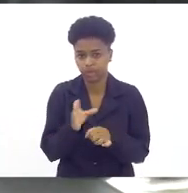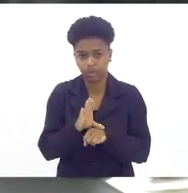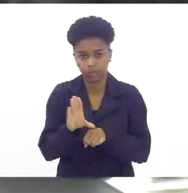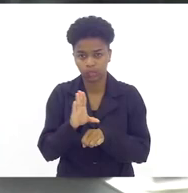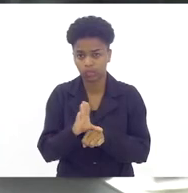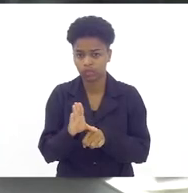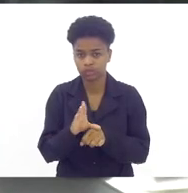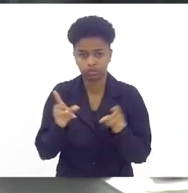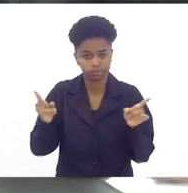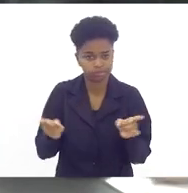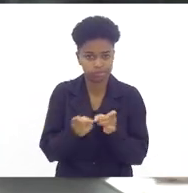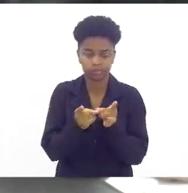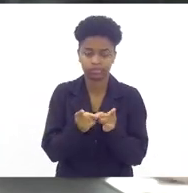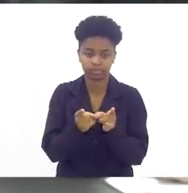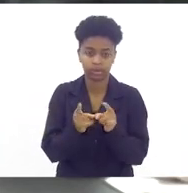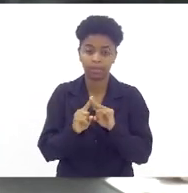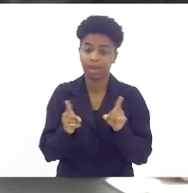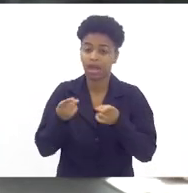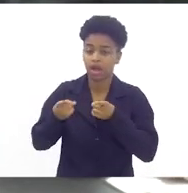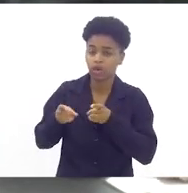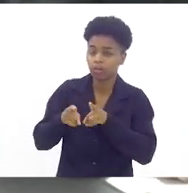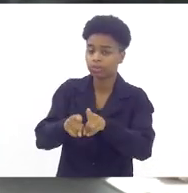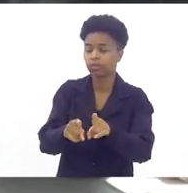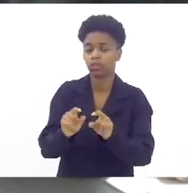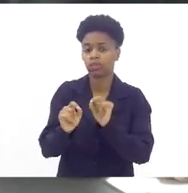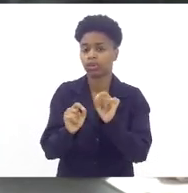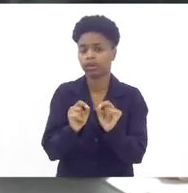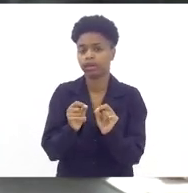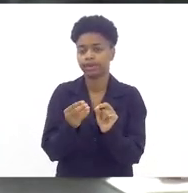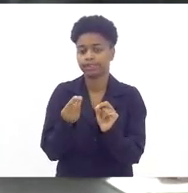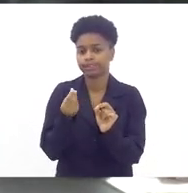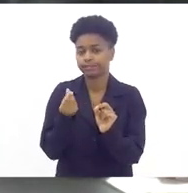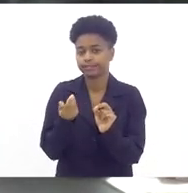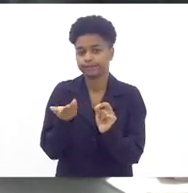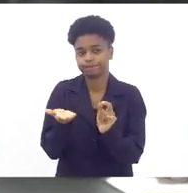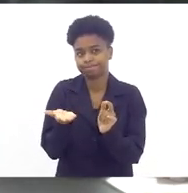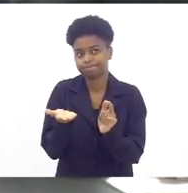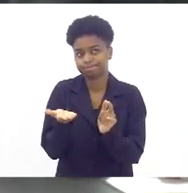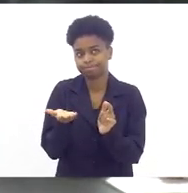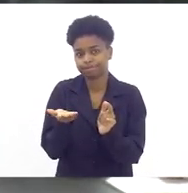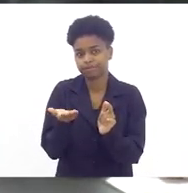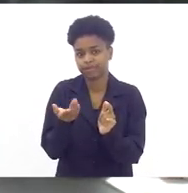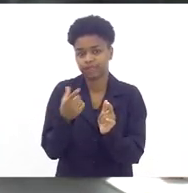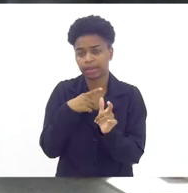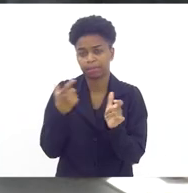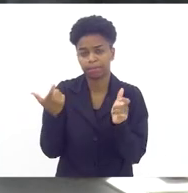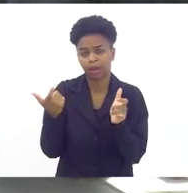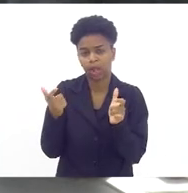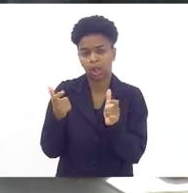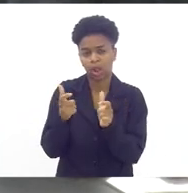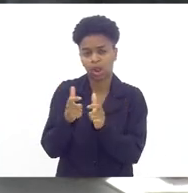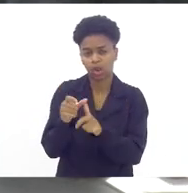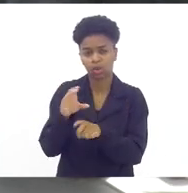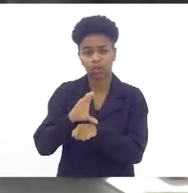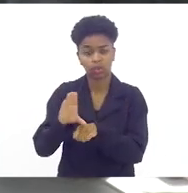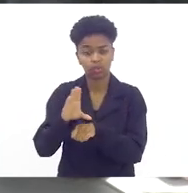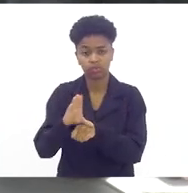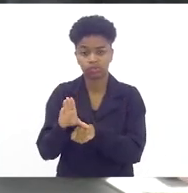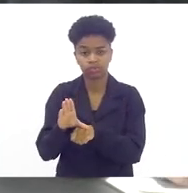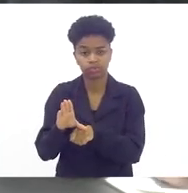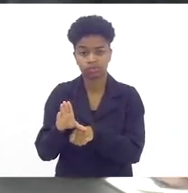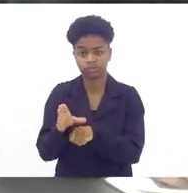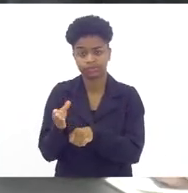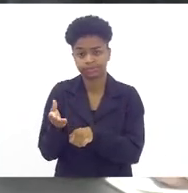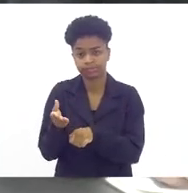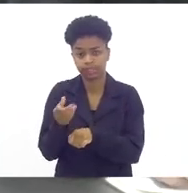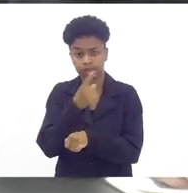de curta duração ao mesmo tempo que tá vivenciando uma redução drástica dos seus cursos de